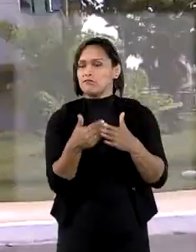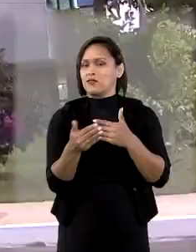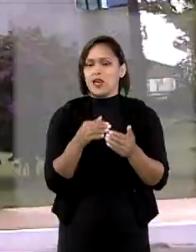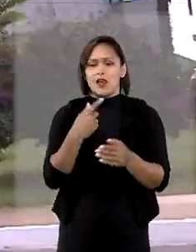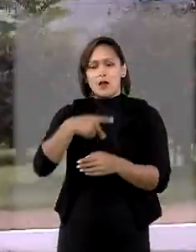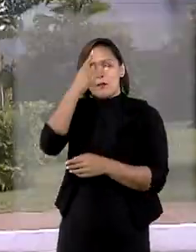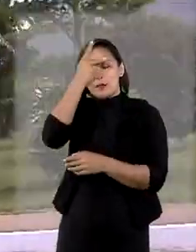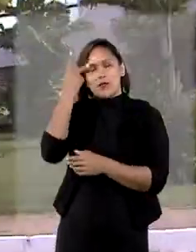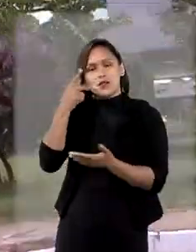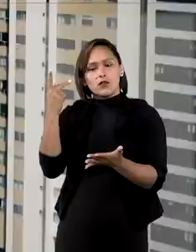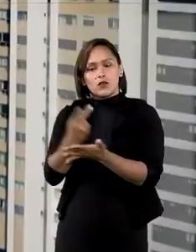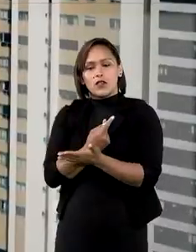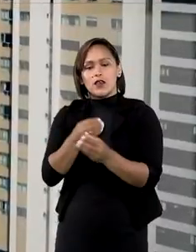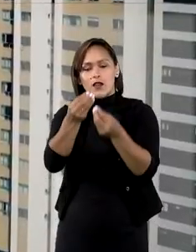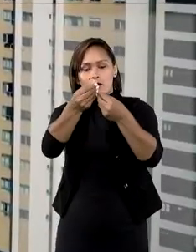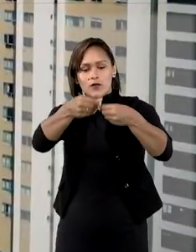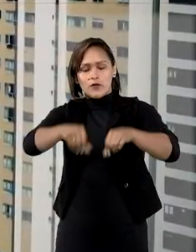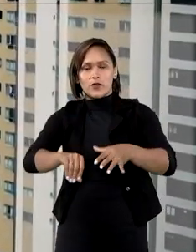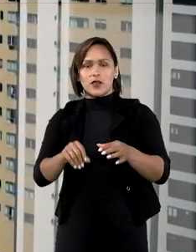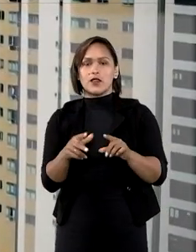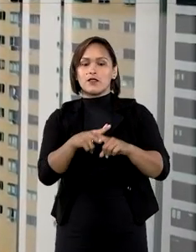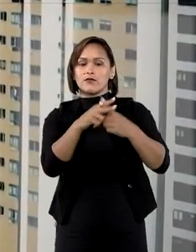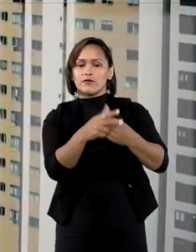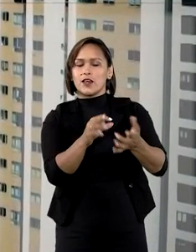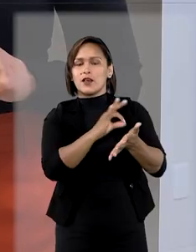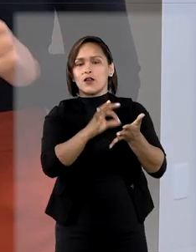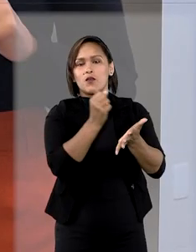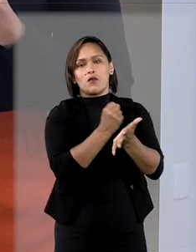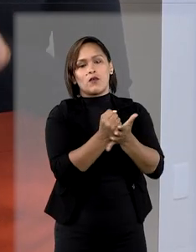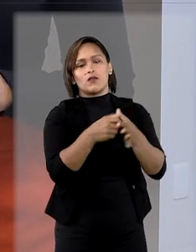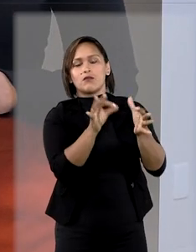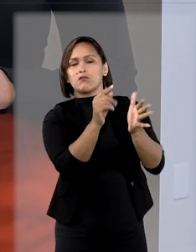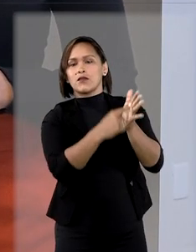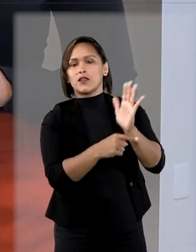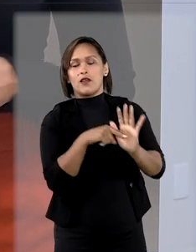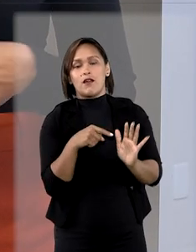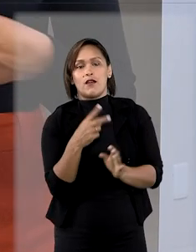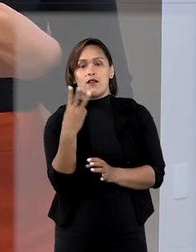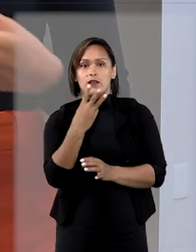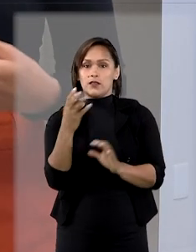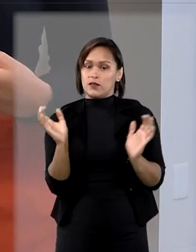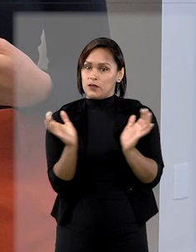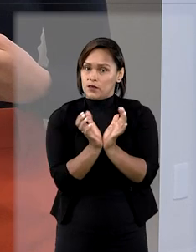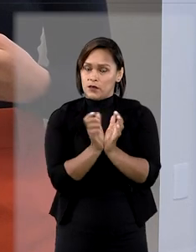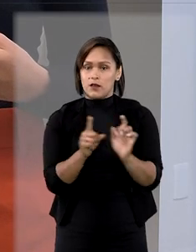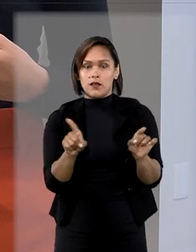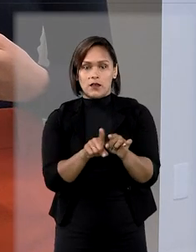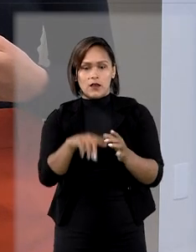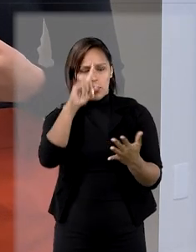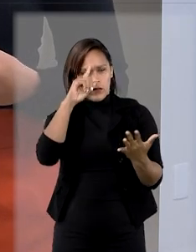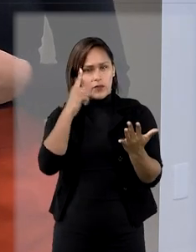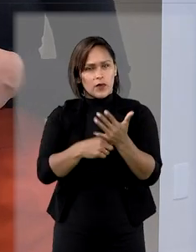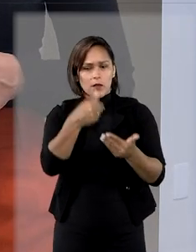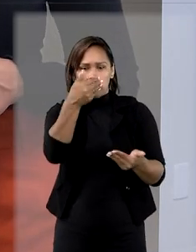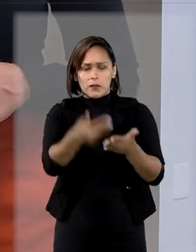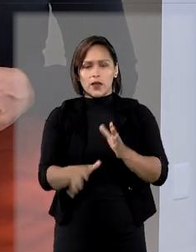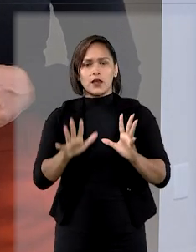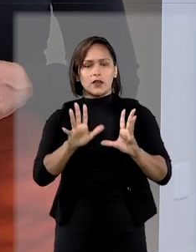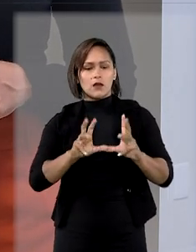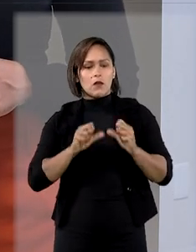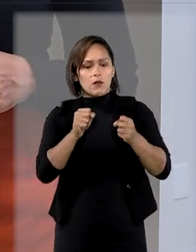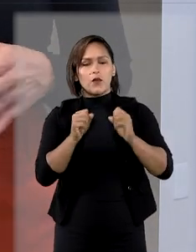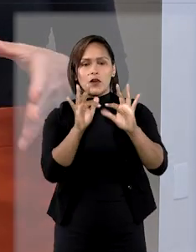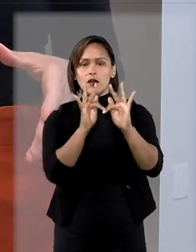quem tenha sido o causador do desfazimento do negócio. A terceira turma também decidiu que, após perda do